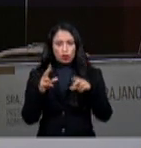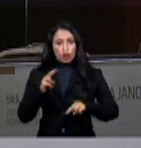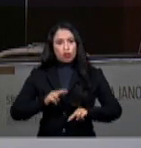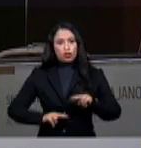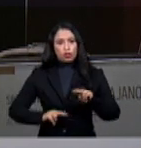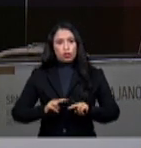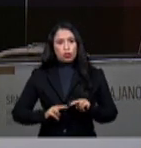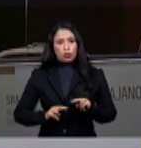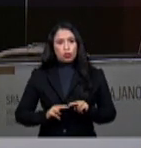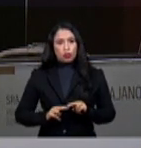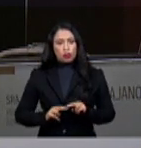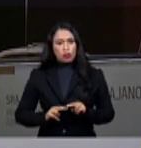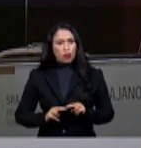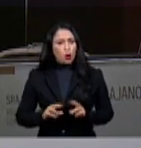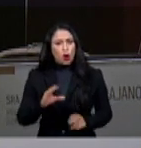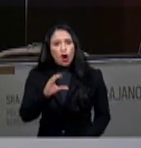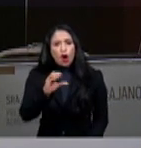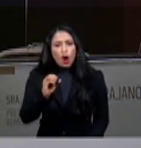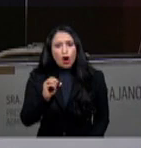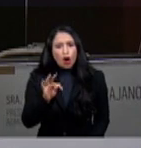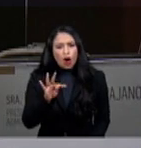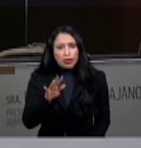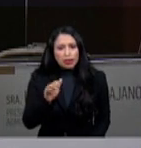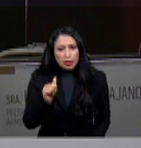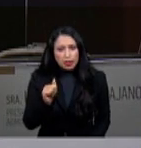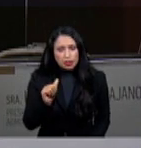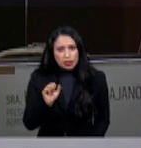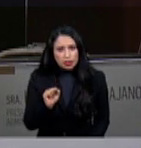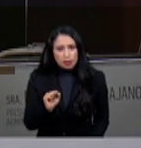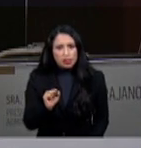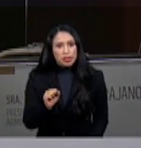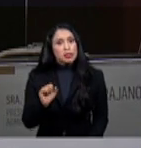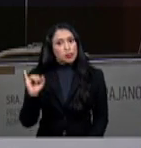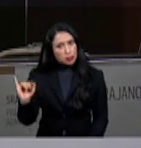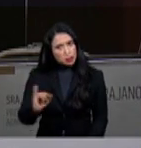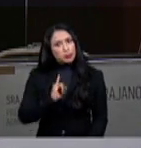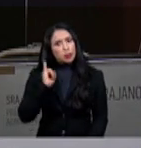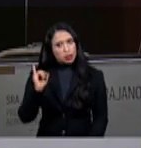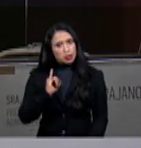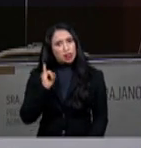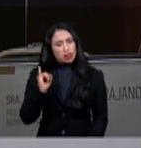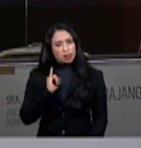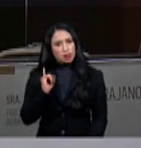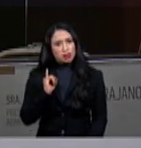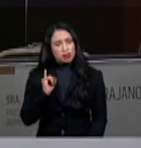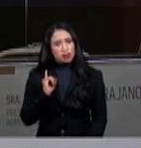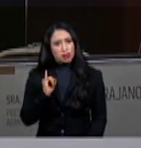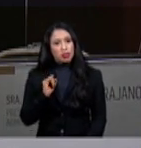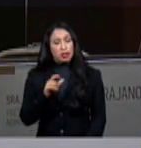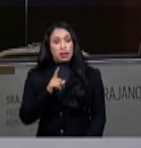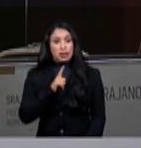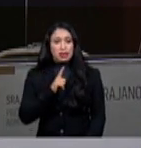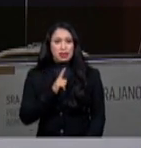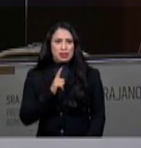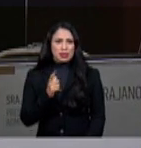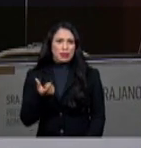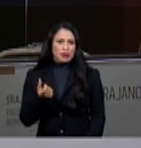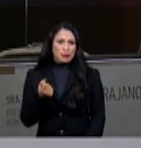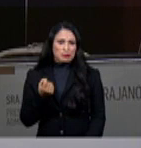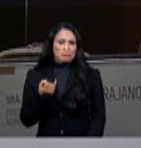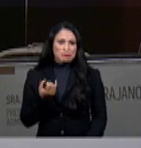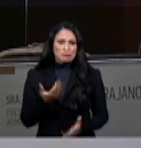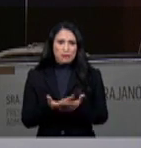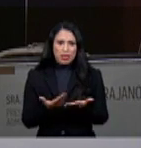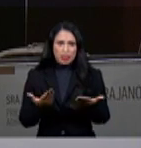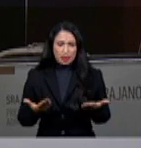não pode tirar as fotos rotas ainda são muito importantes as fotos vem assim julhos e se vencer as costas